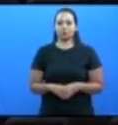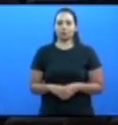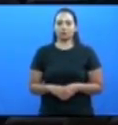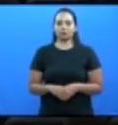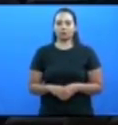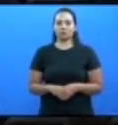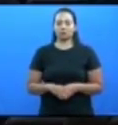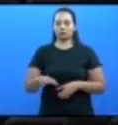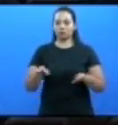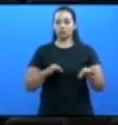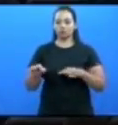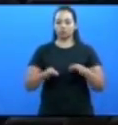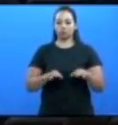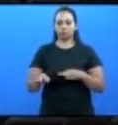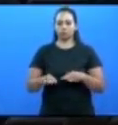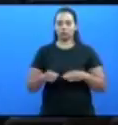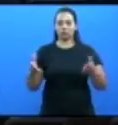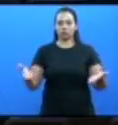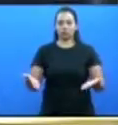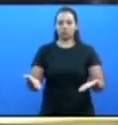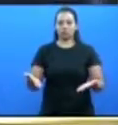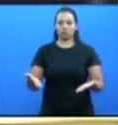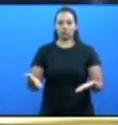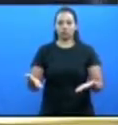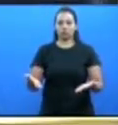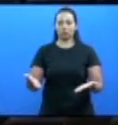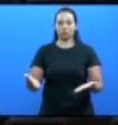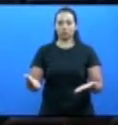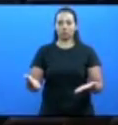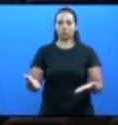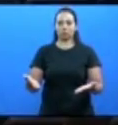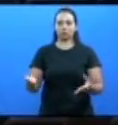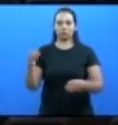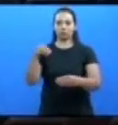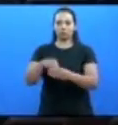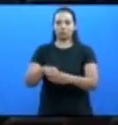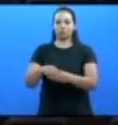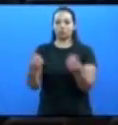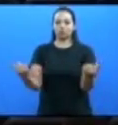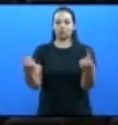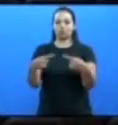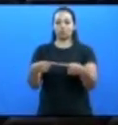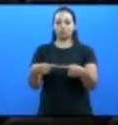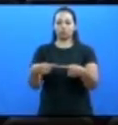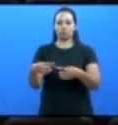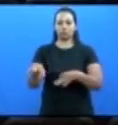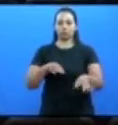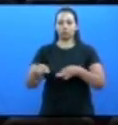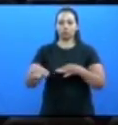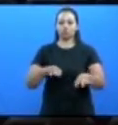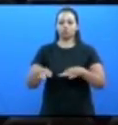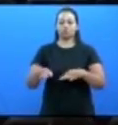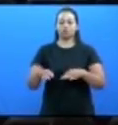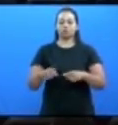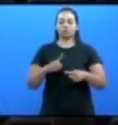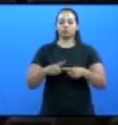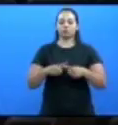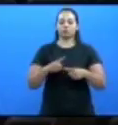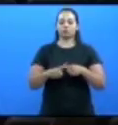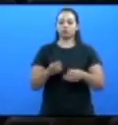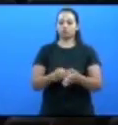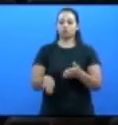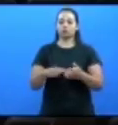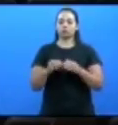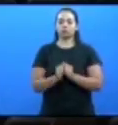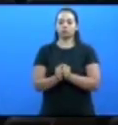Mas é o projeto com as emendas. Então, vote contra o projeto, uma sugestão, porque elas estão todas incorporadas ao projeto. Então, na verdade,